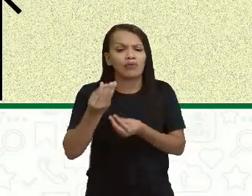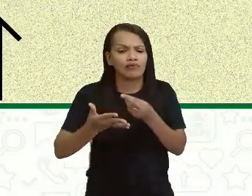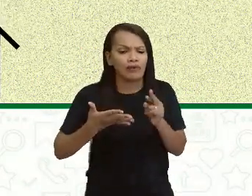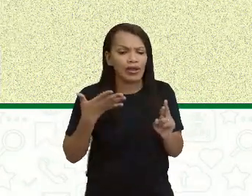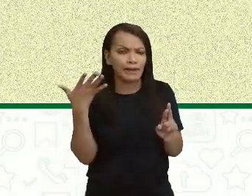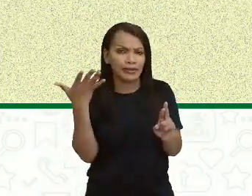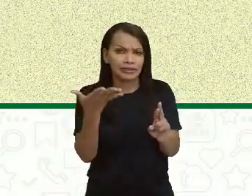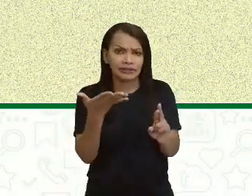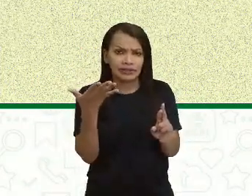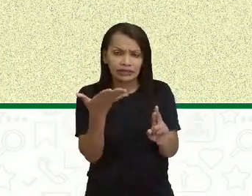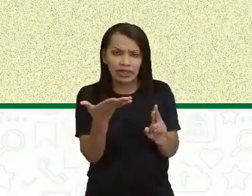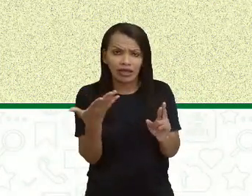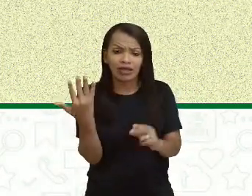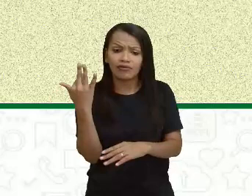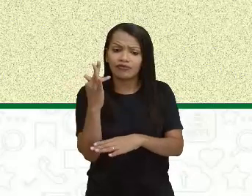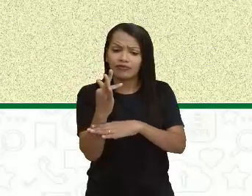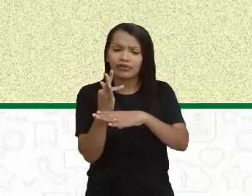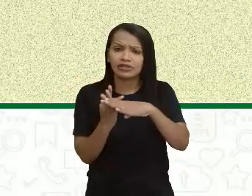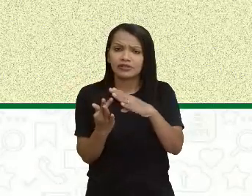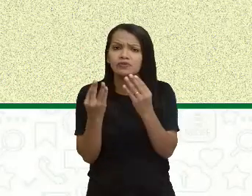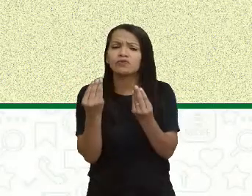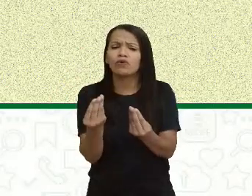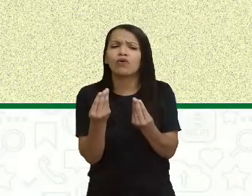representar essa fração?